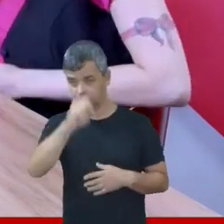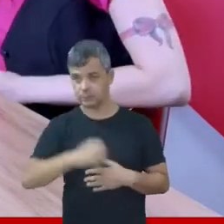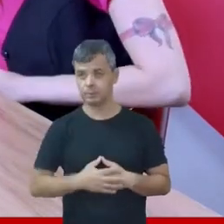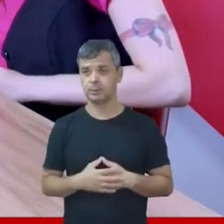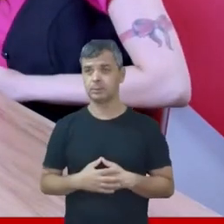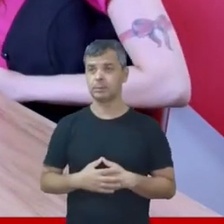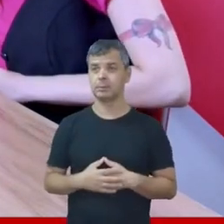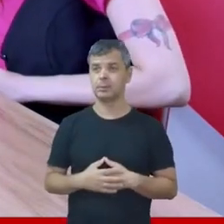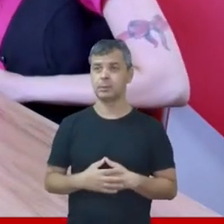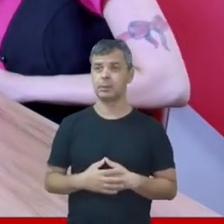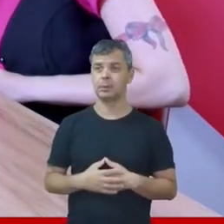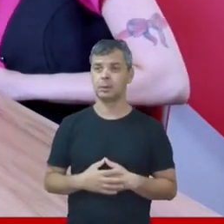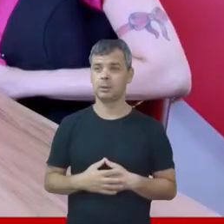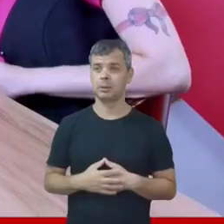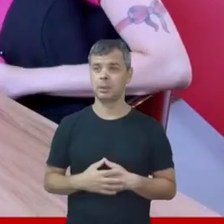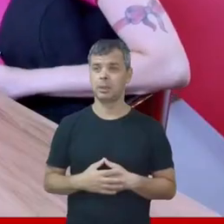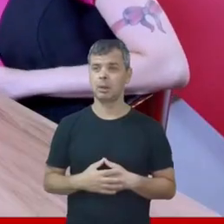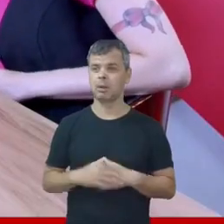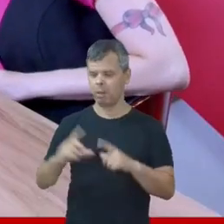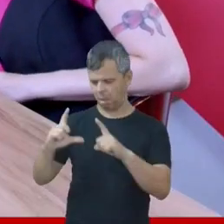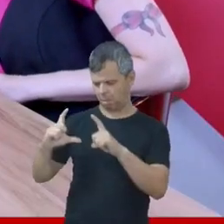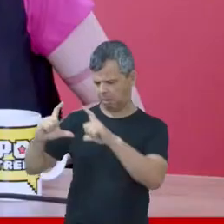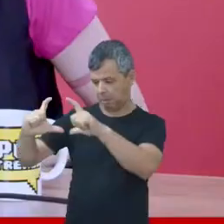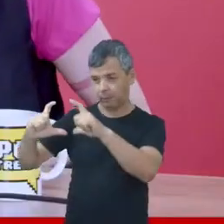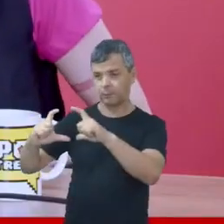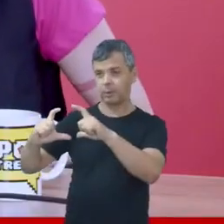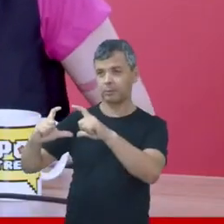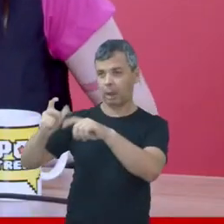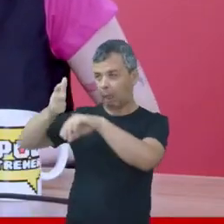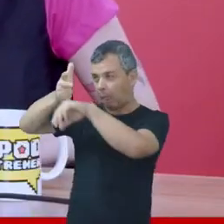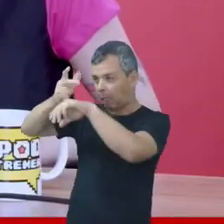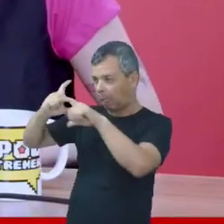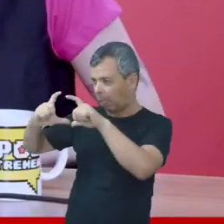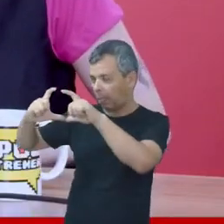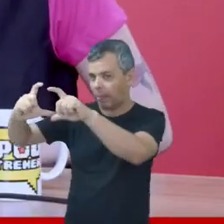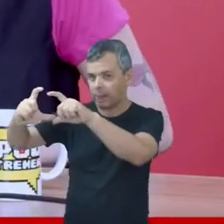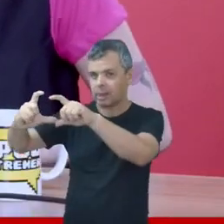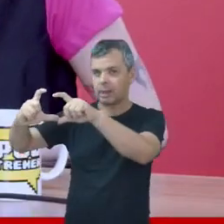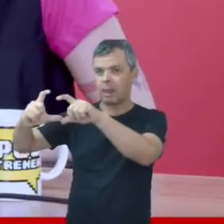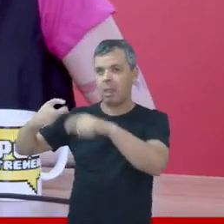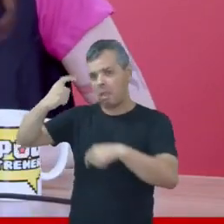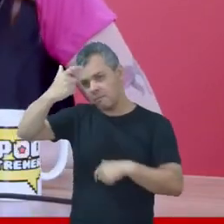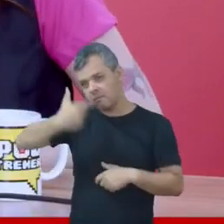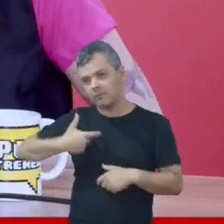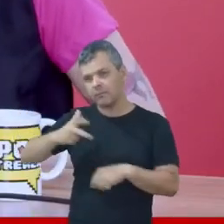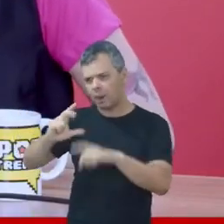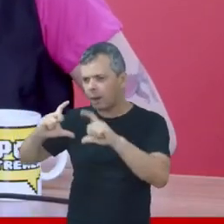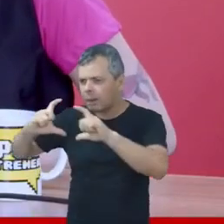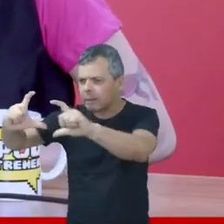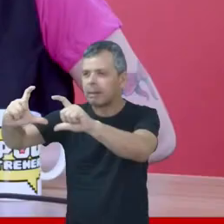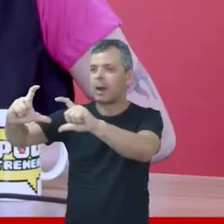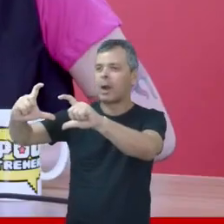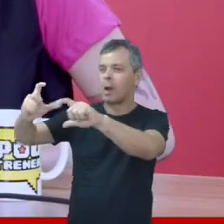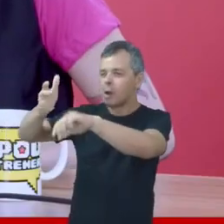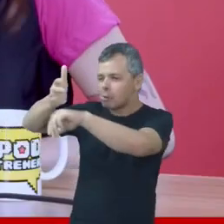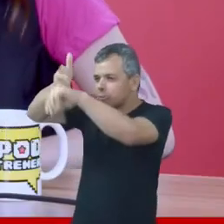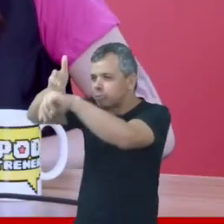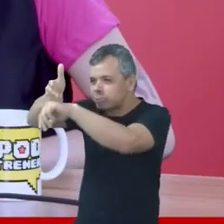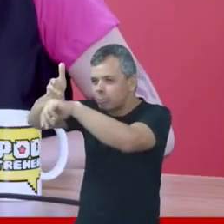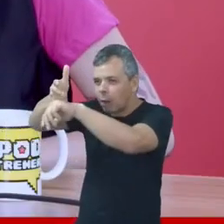que coisa linda. Cadê? Eu quero fazer na fechada, produção. Fecha aqui na Nádia. Nem sempre sou eu que vou ler esse negócio. Então, quando sou eu que leio, eu